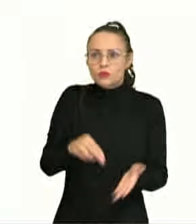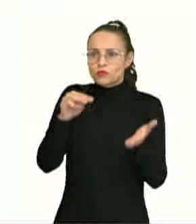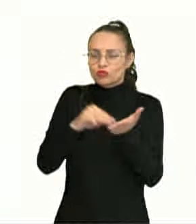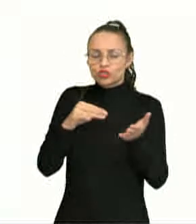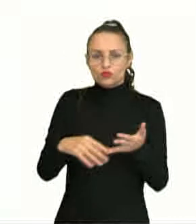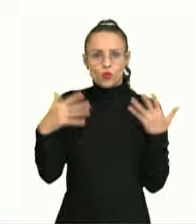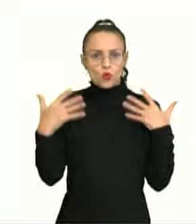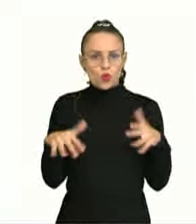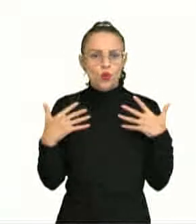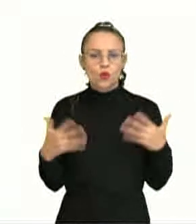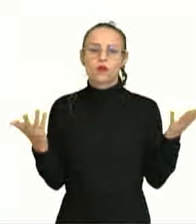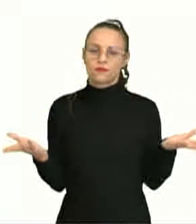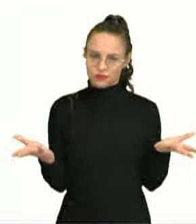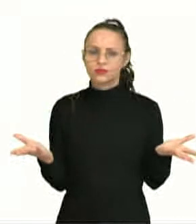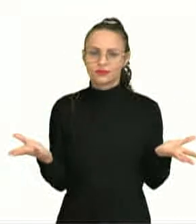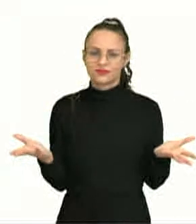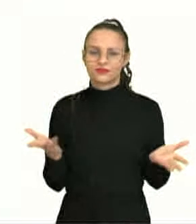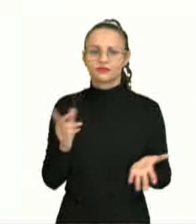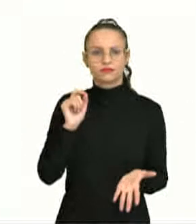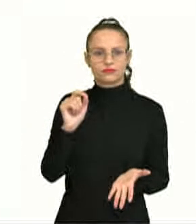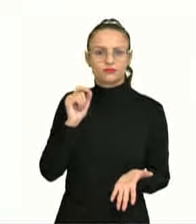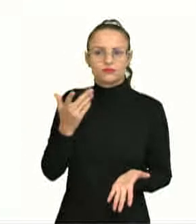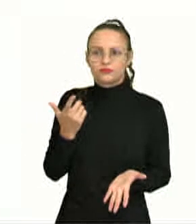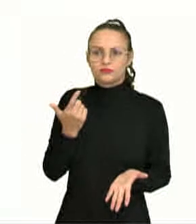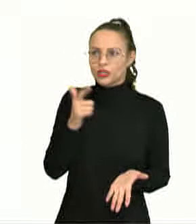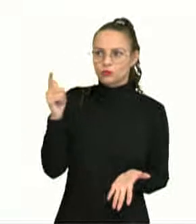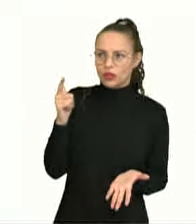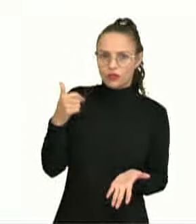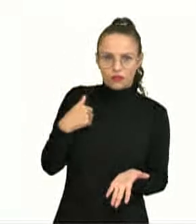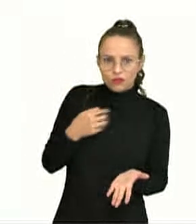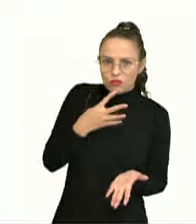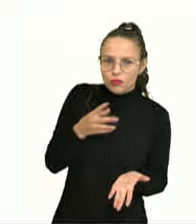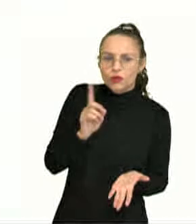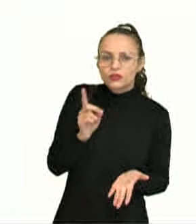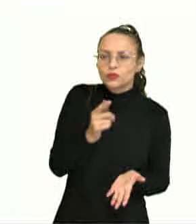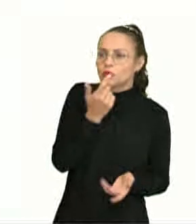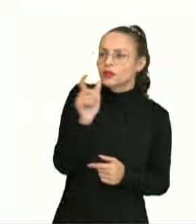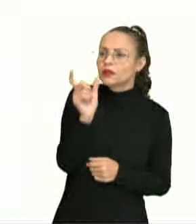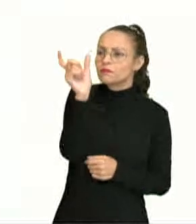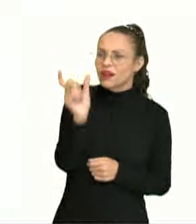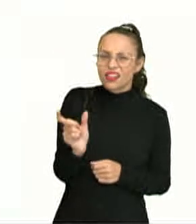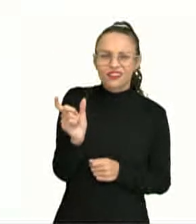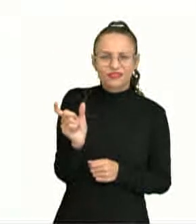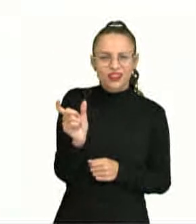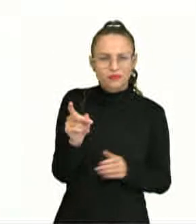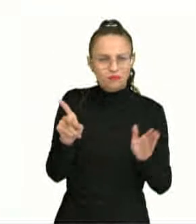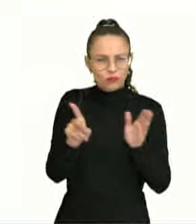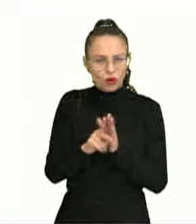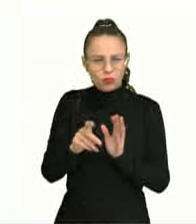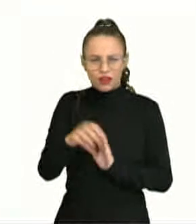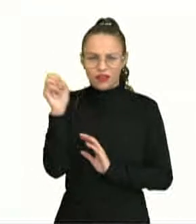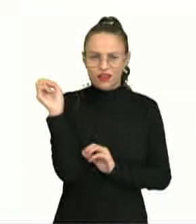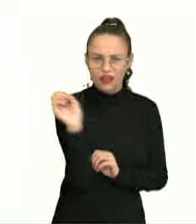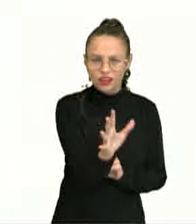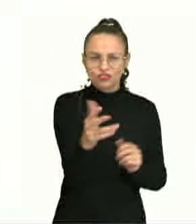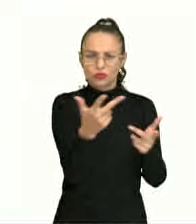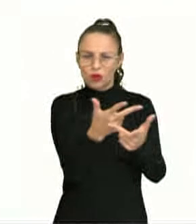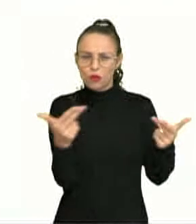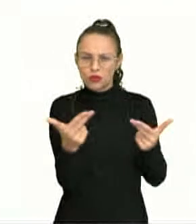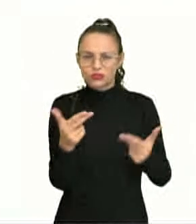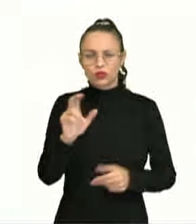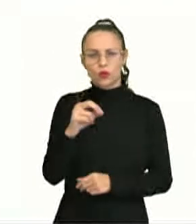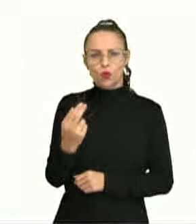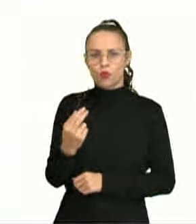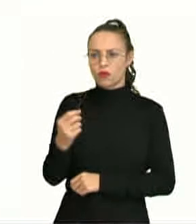forte. Afinal, não existe, que eu saiba, nenhuma palavra para o ato de atirar alguém ou algo